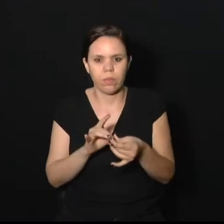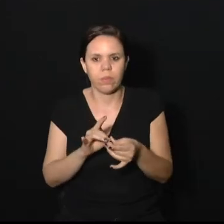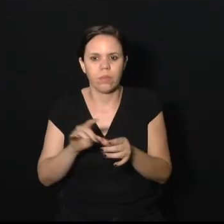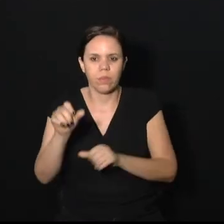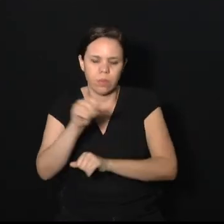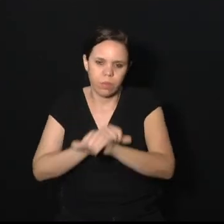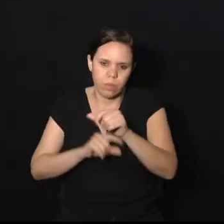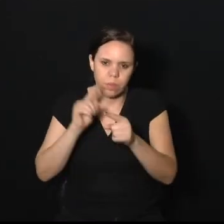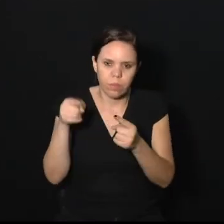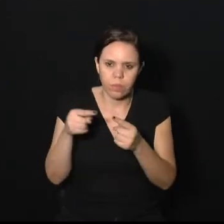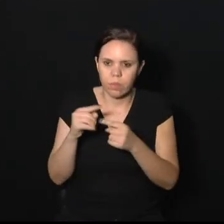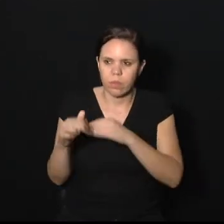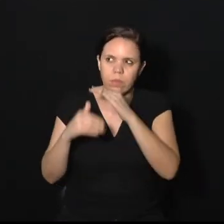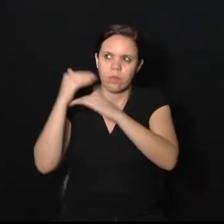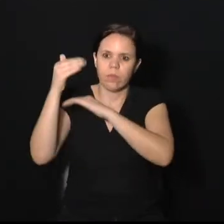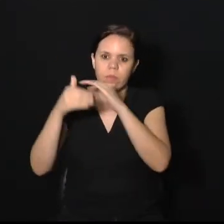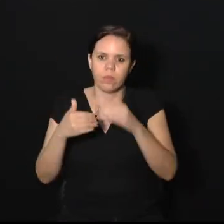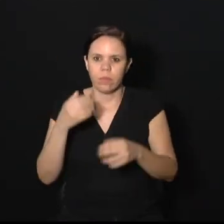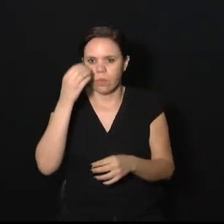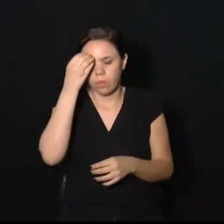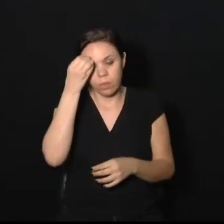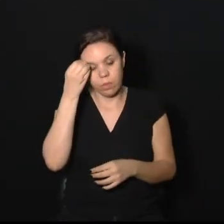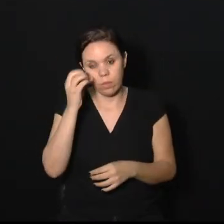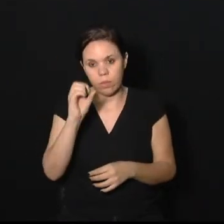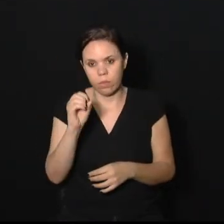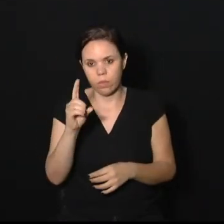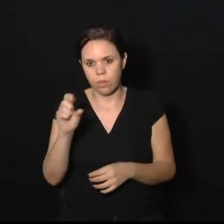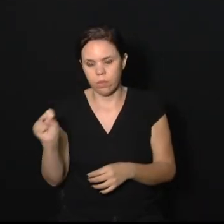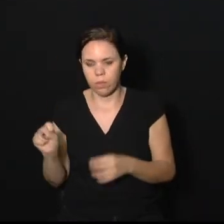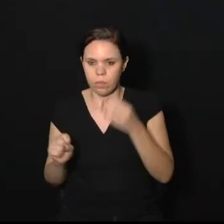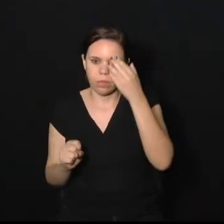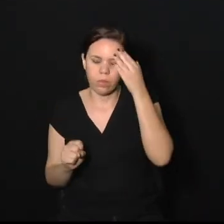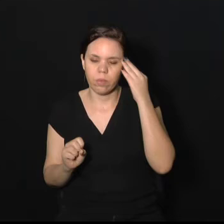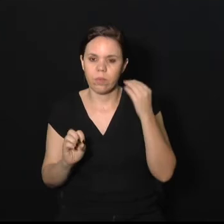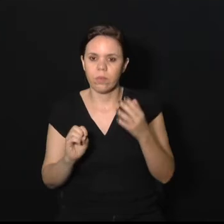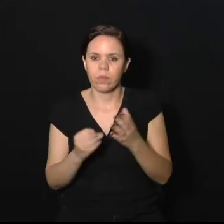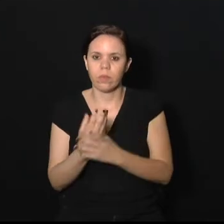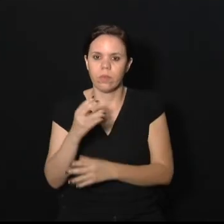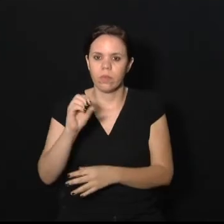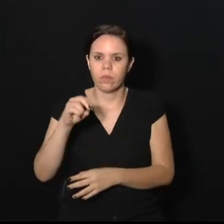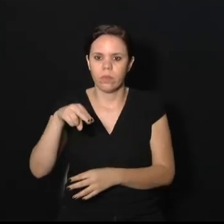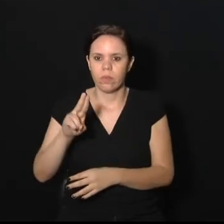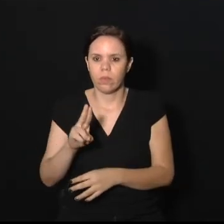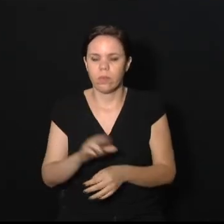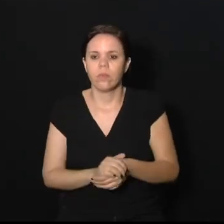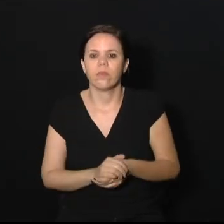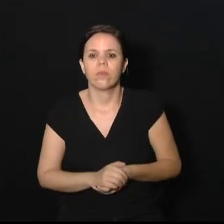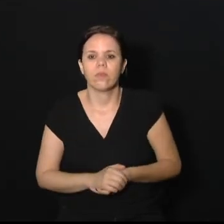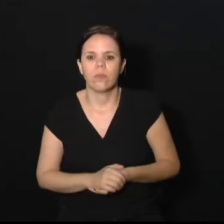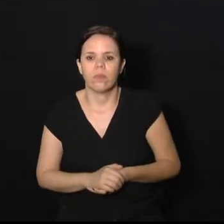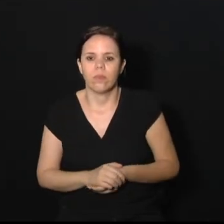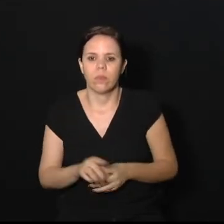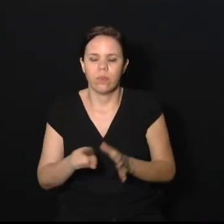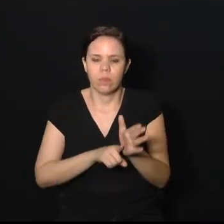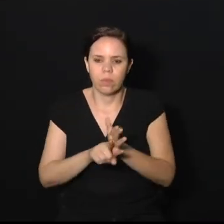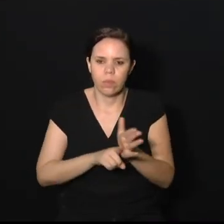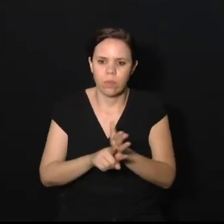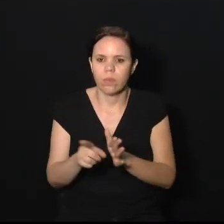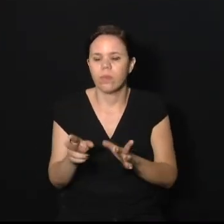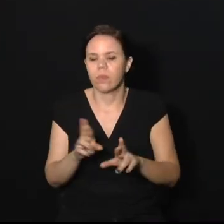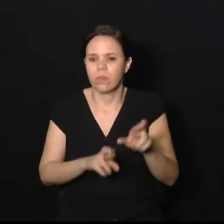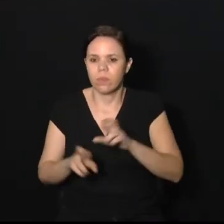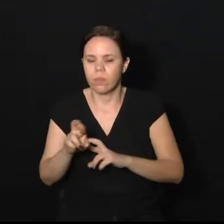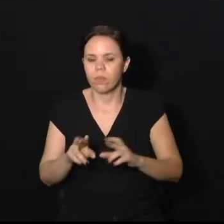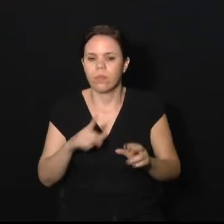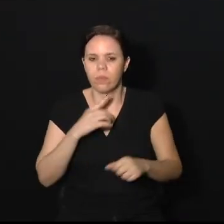de desenvolvimento do milênio, que são os ODS, criado pela ONU. Então, está bem alinhado com essa análise para que a gente tenha uma